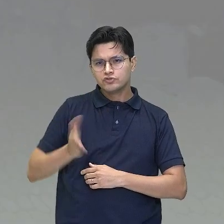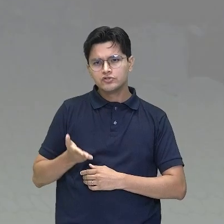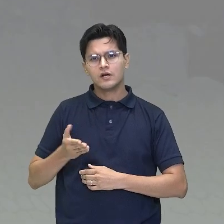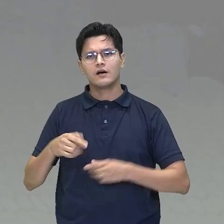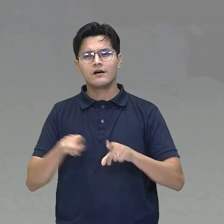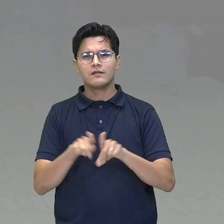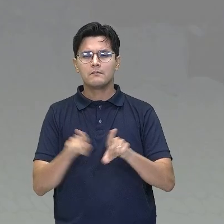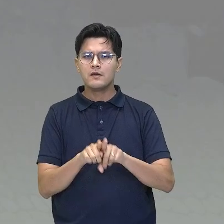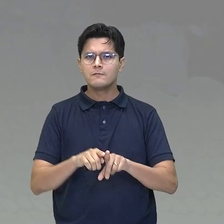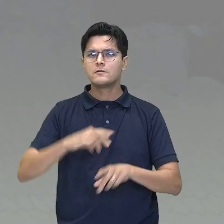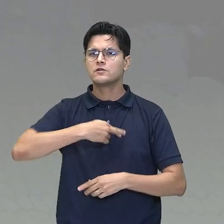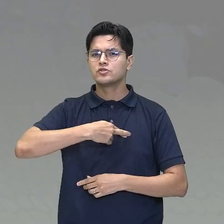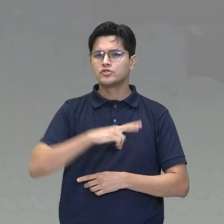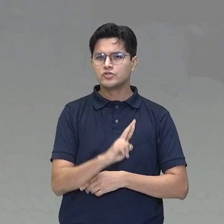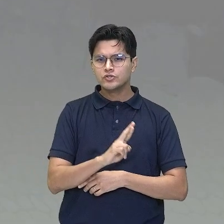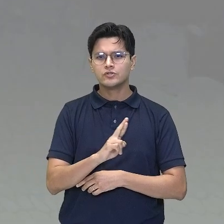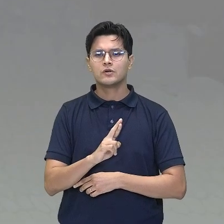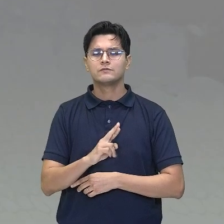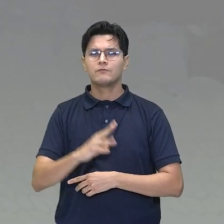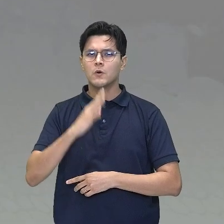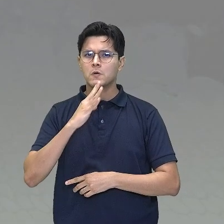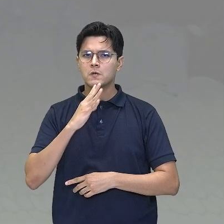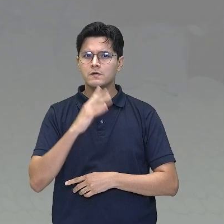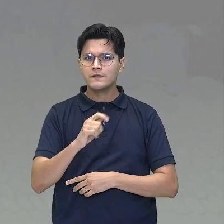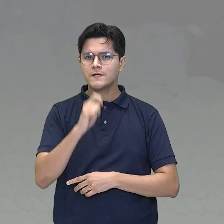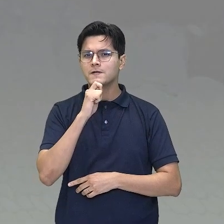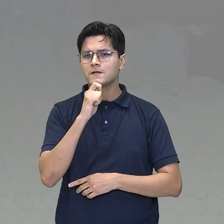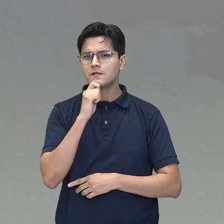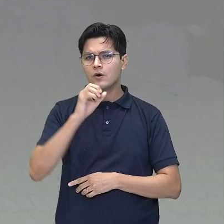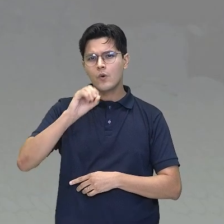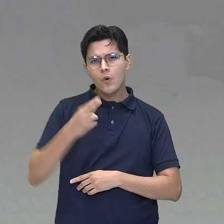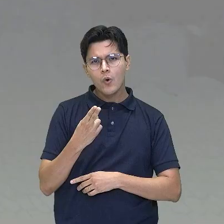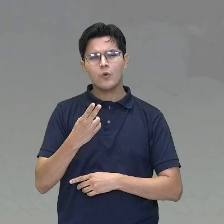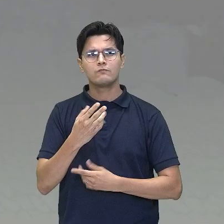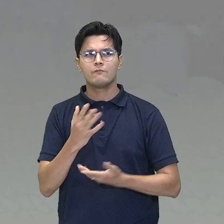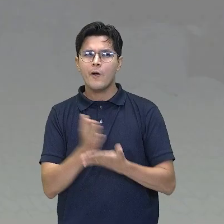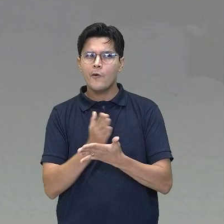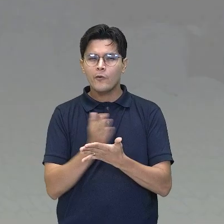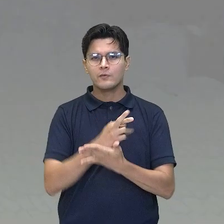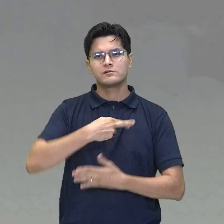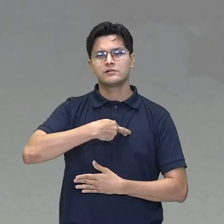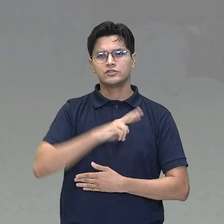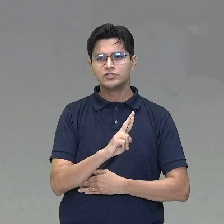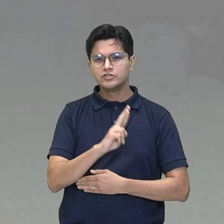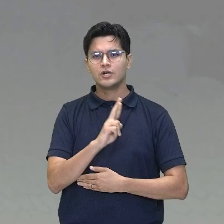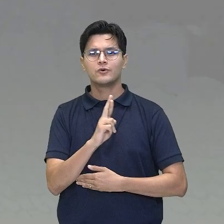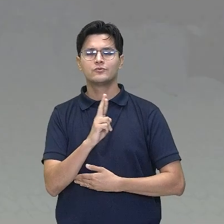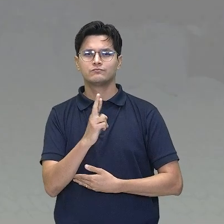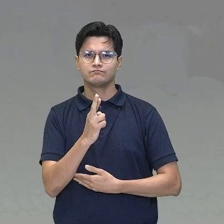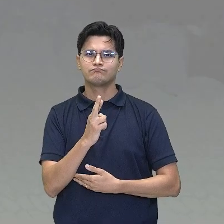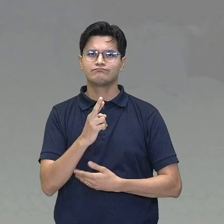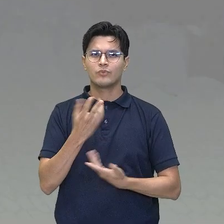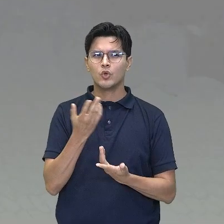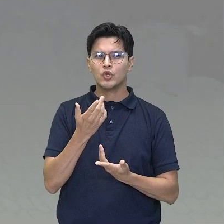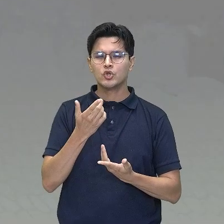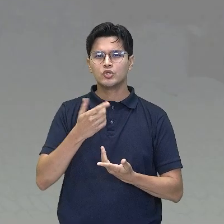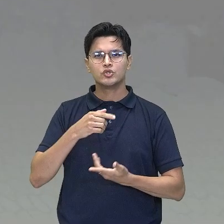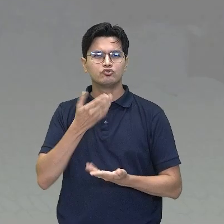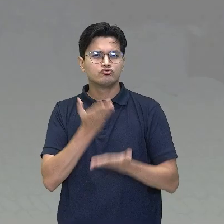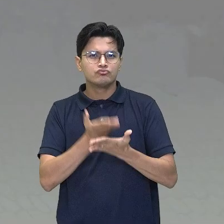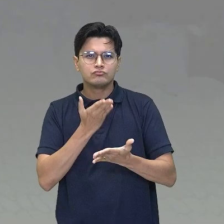estudando, aquelas que nós infelizmente não vamos ter tempo de estudar, mas todas elas possuem seu